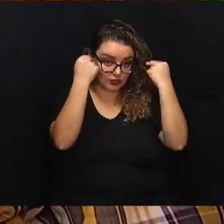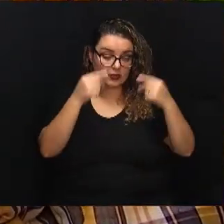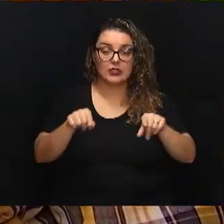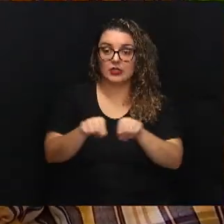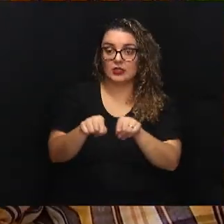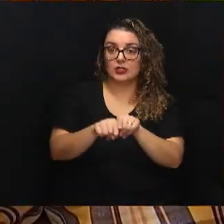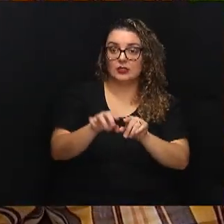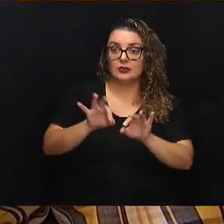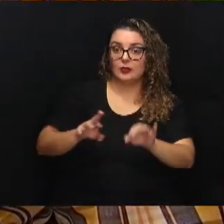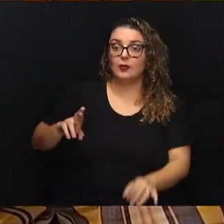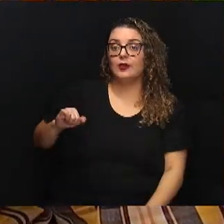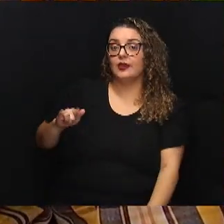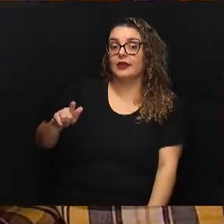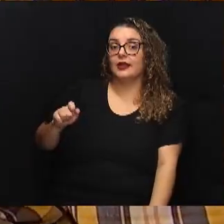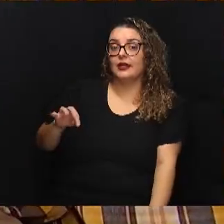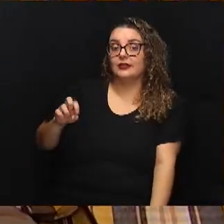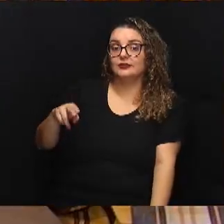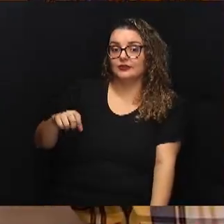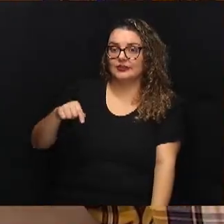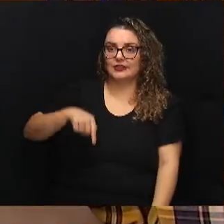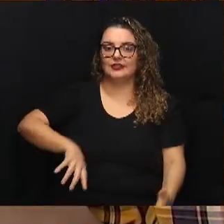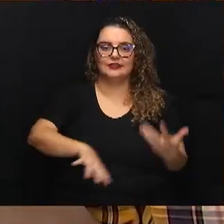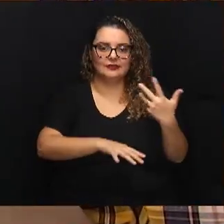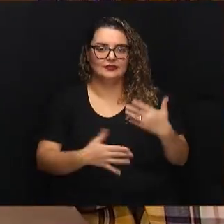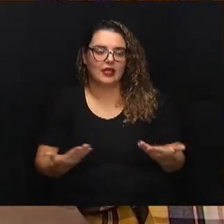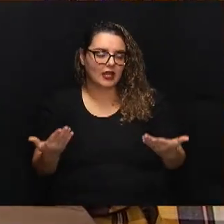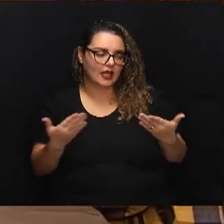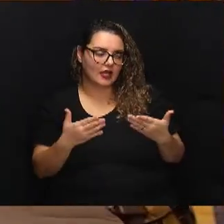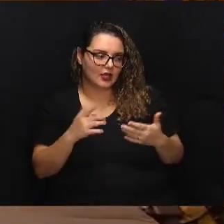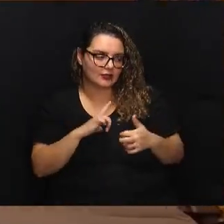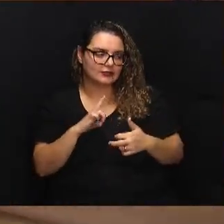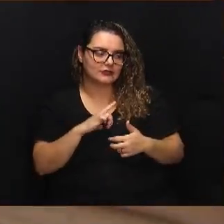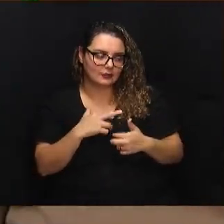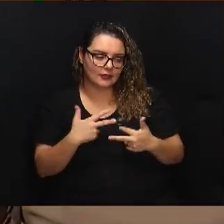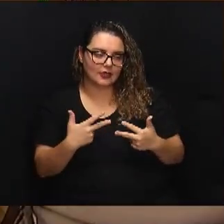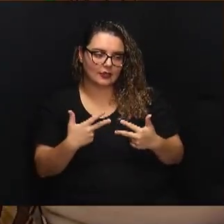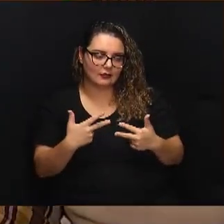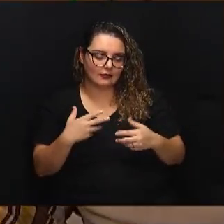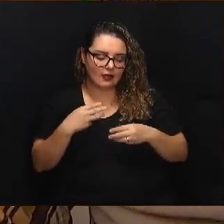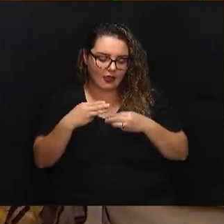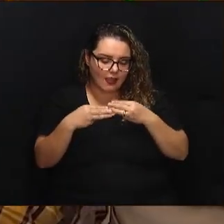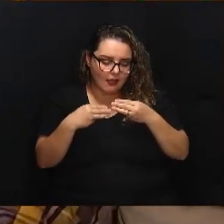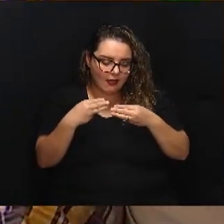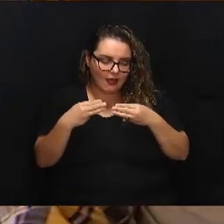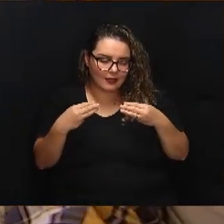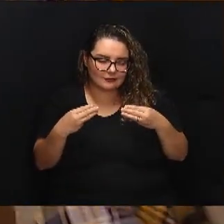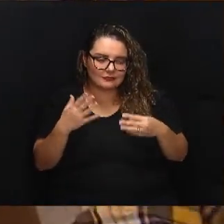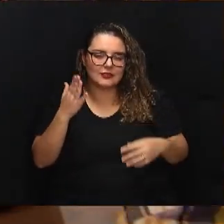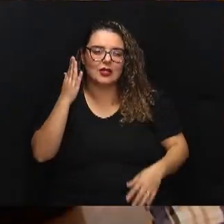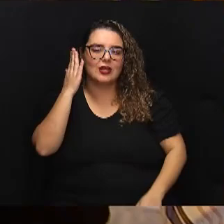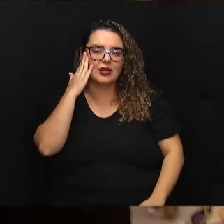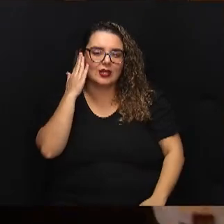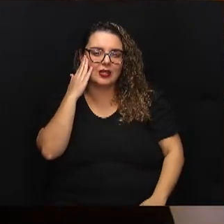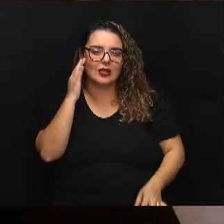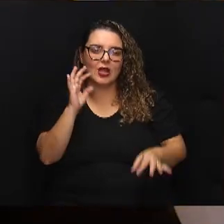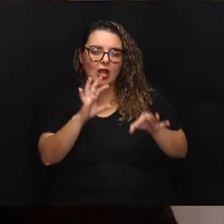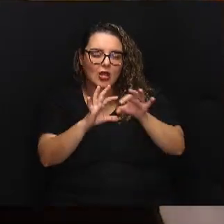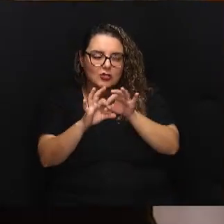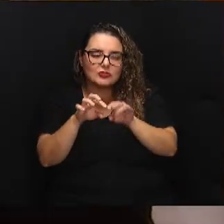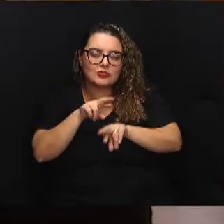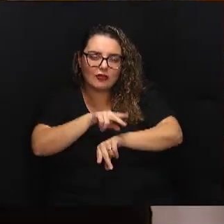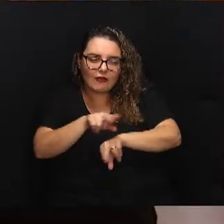um rigatone aqui na praça. Agora tem uma coisa, né? O macarrão, pelo que eu soube, ele está unindo